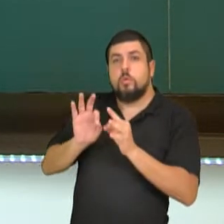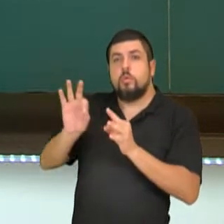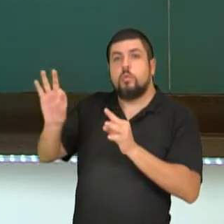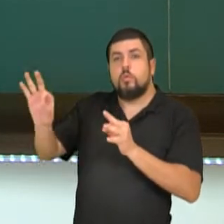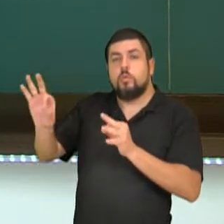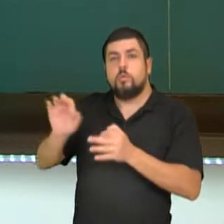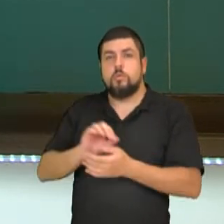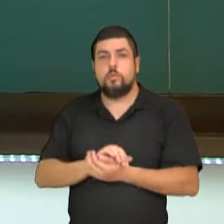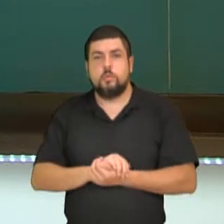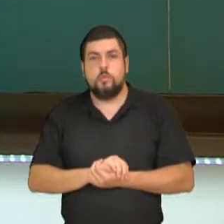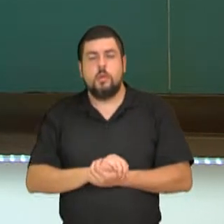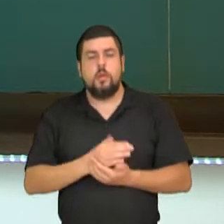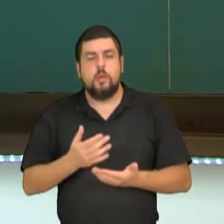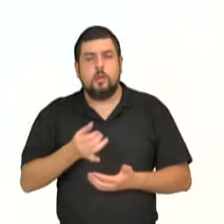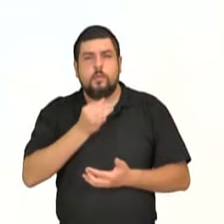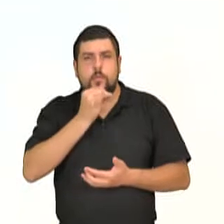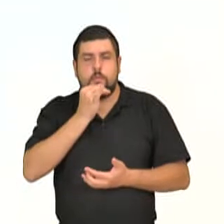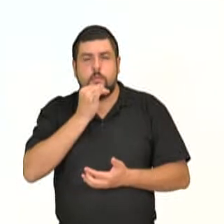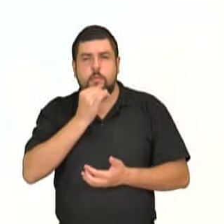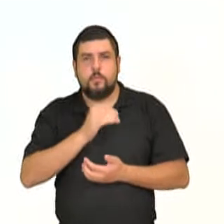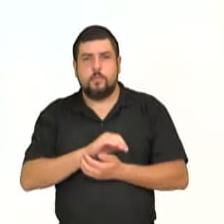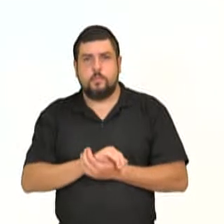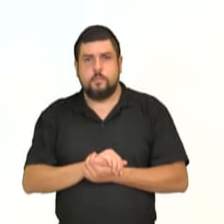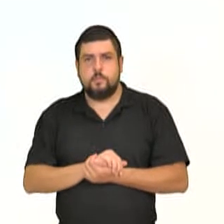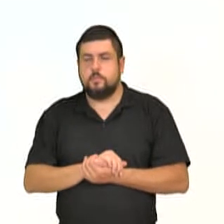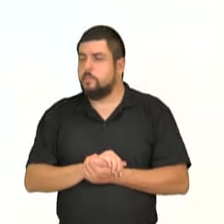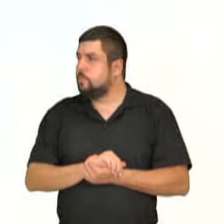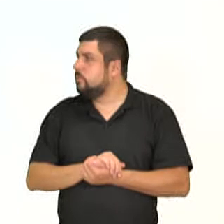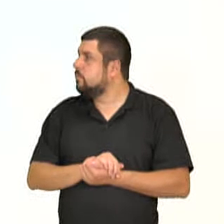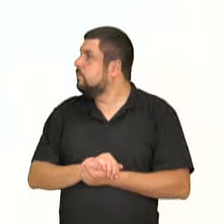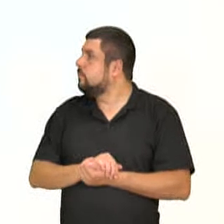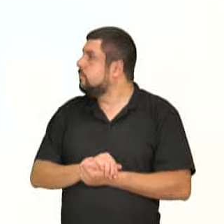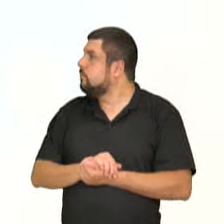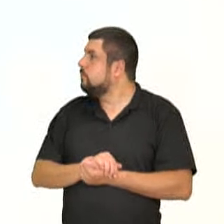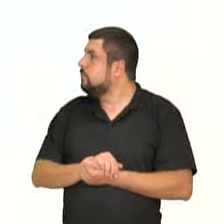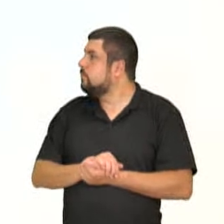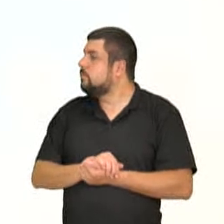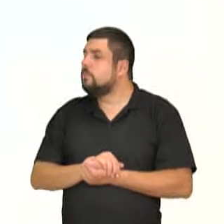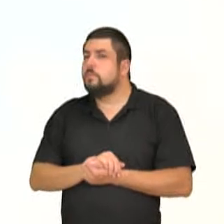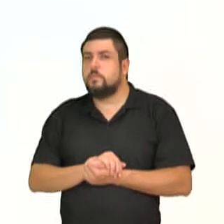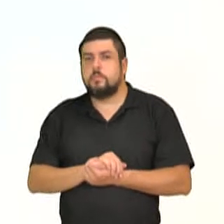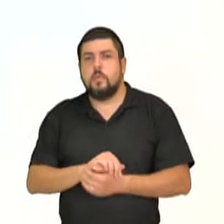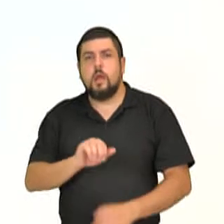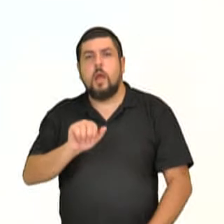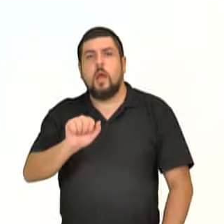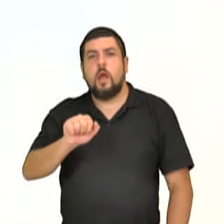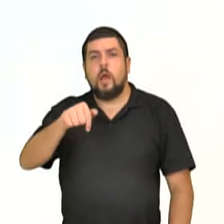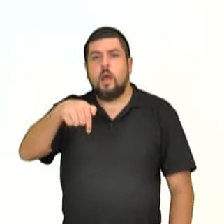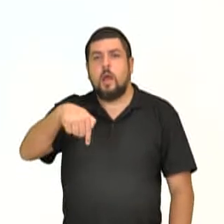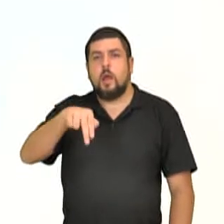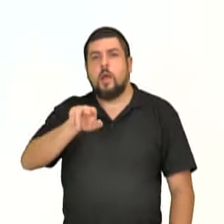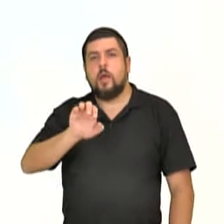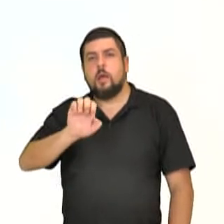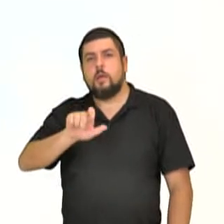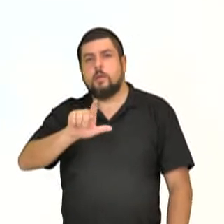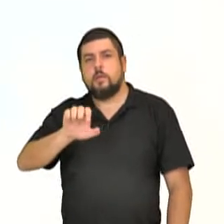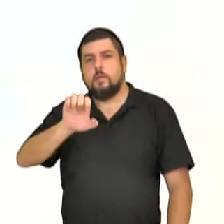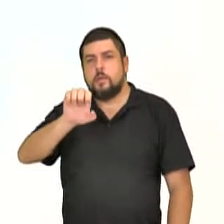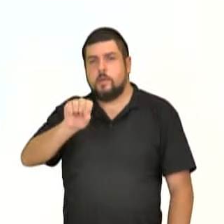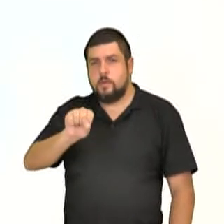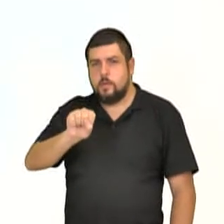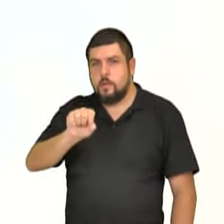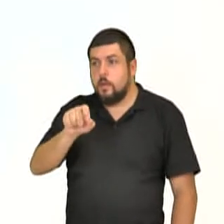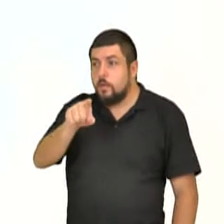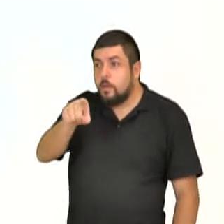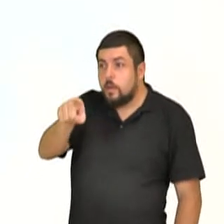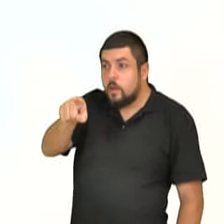Certo? Temos aqui um exemplo. Aqueles ninhos são muito listos. Aqueles meninos, aqueles garotos são muito